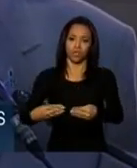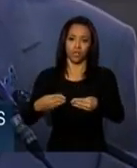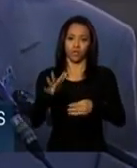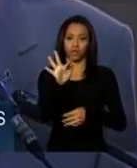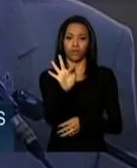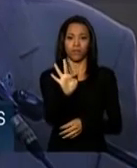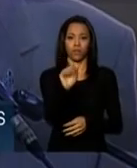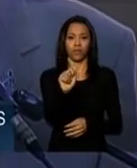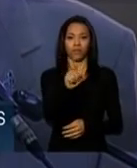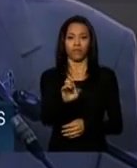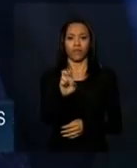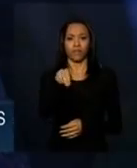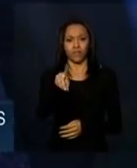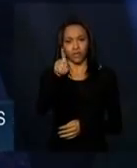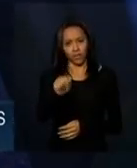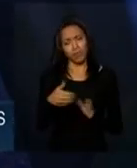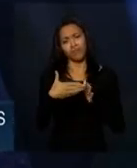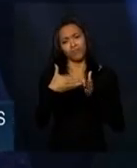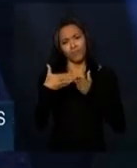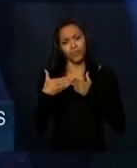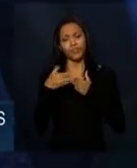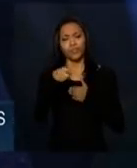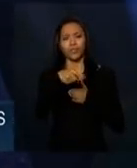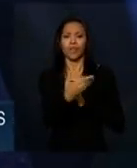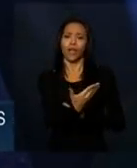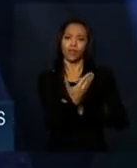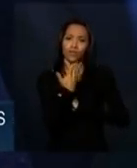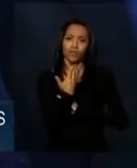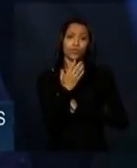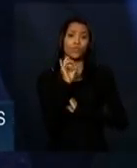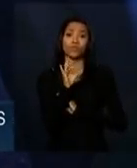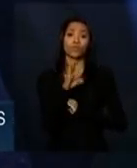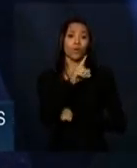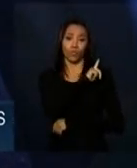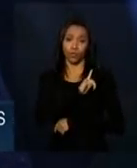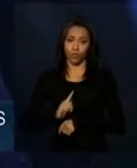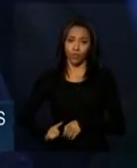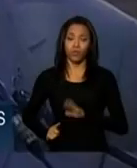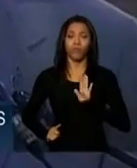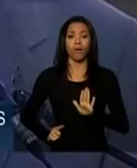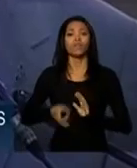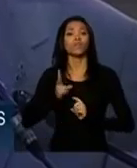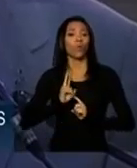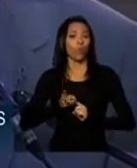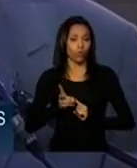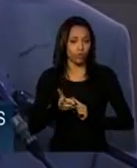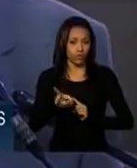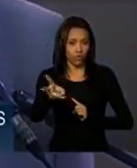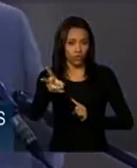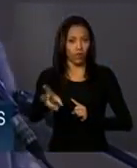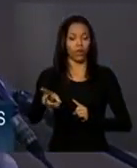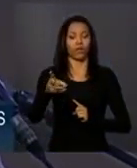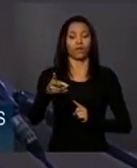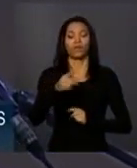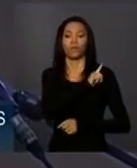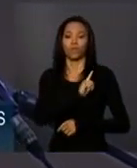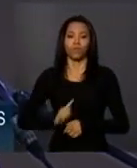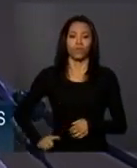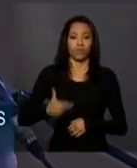Excelência que possa nos ajudar, não só para este governo, mas para dar continuação ao próximo governo, em